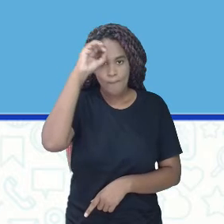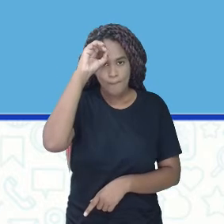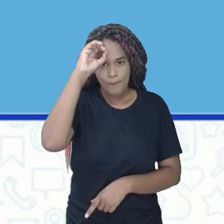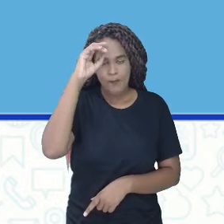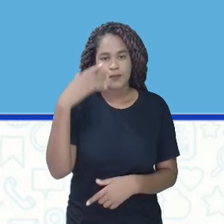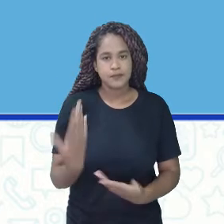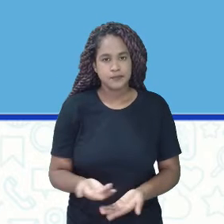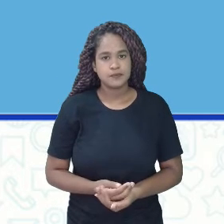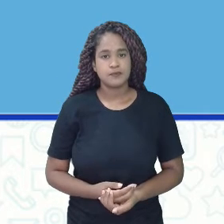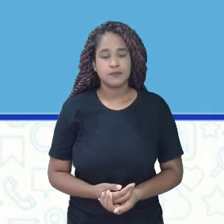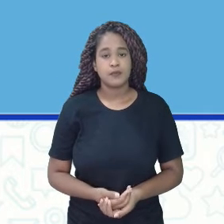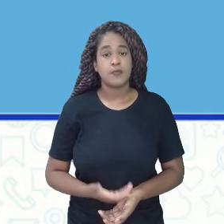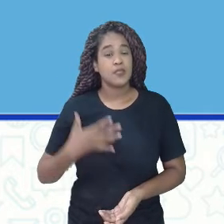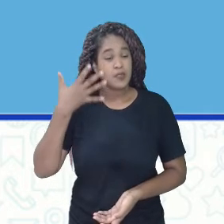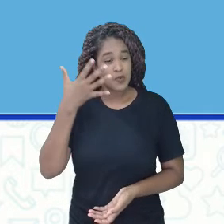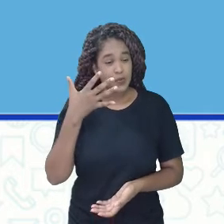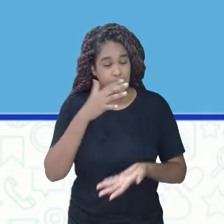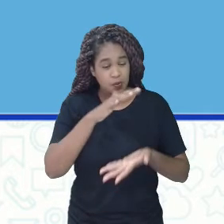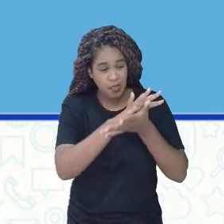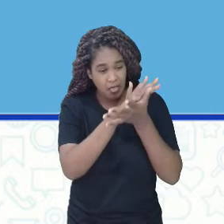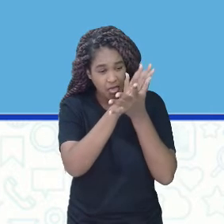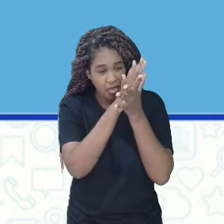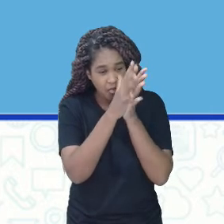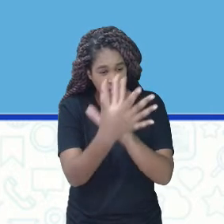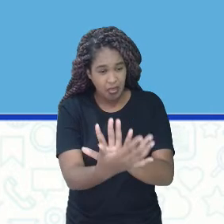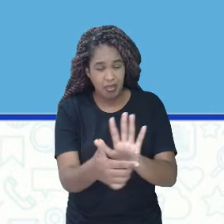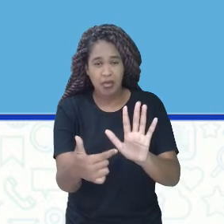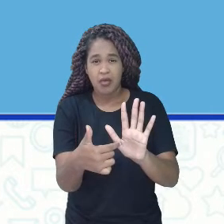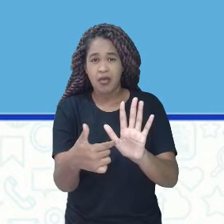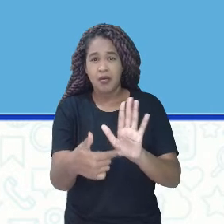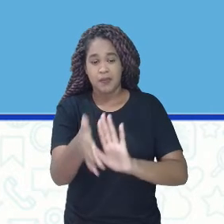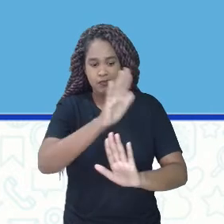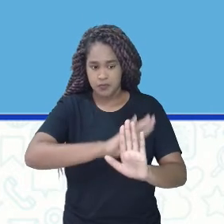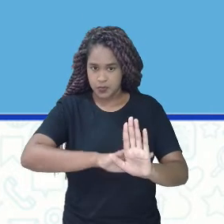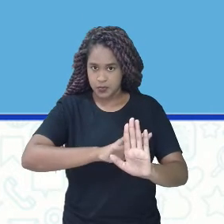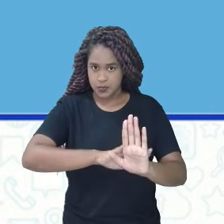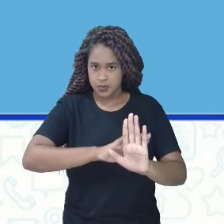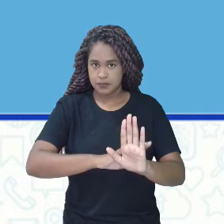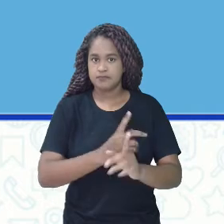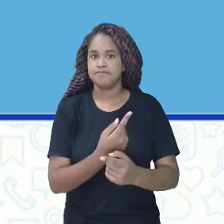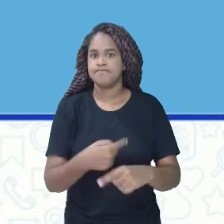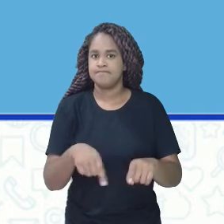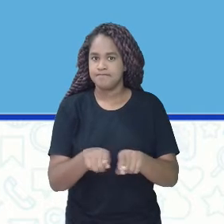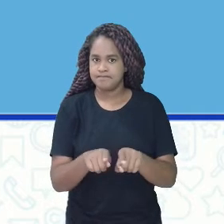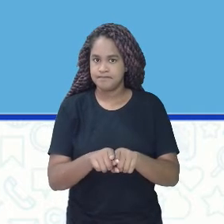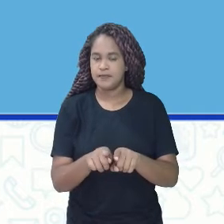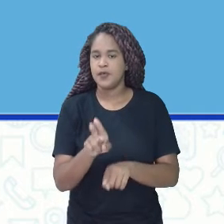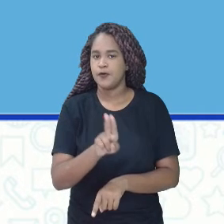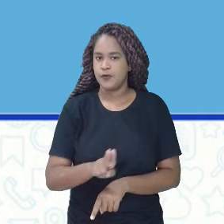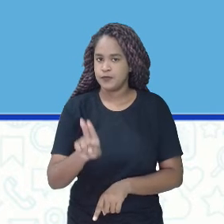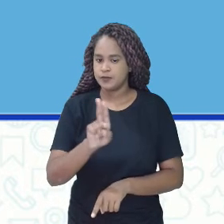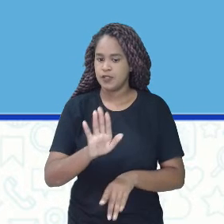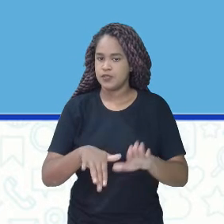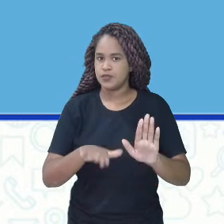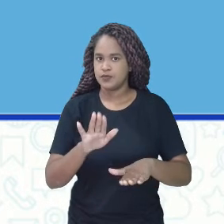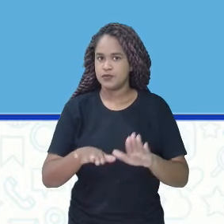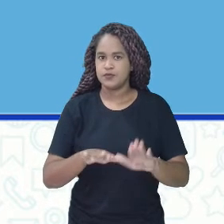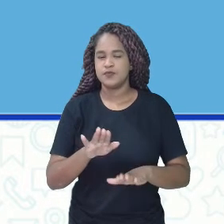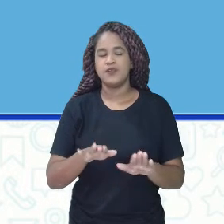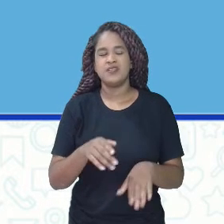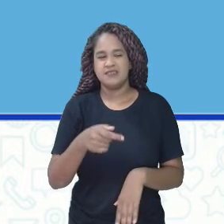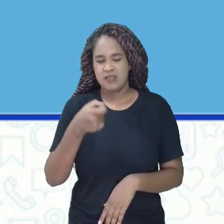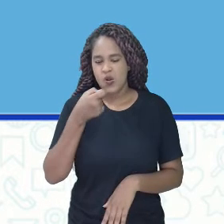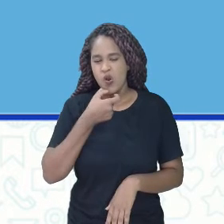humano. O discurso preconceituoso implícito também é usado para produzir